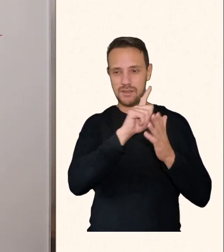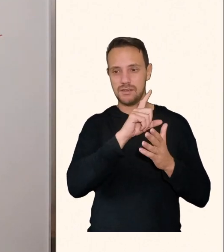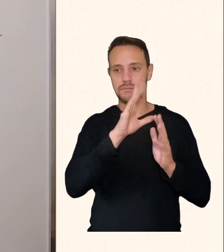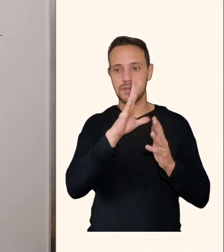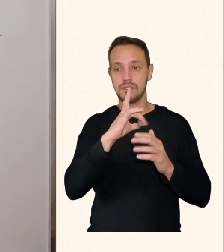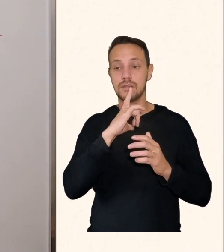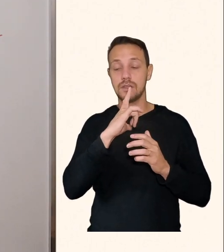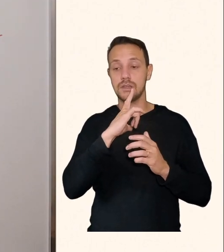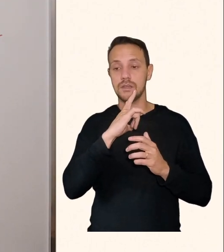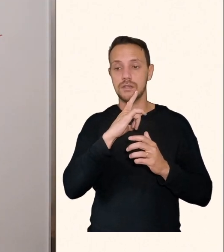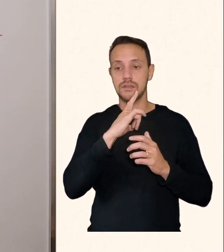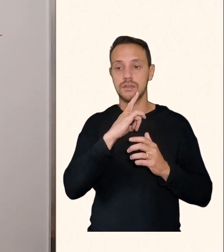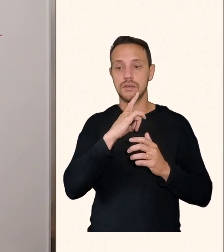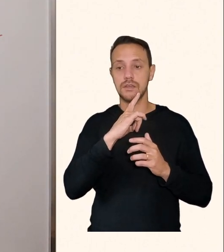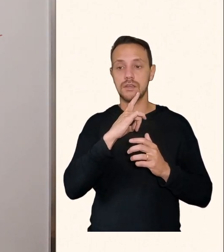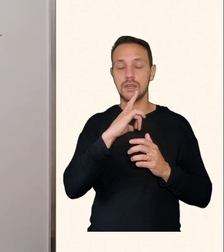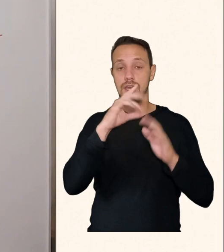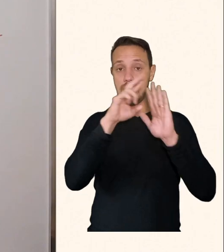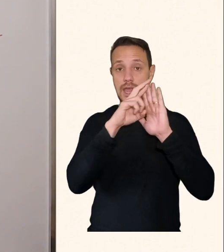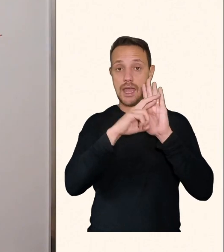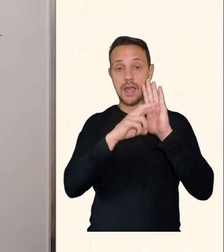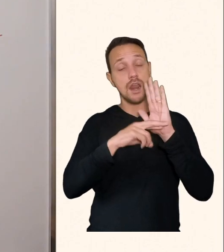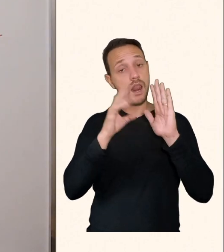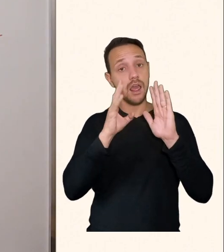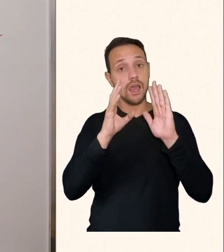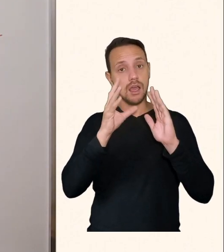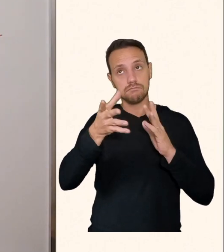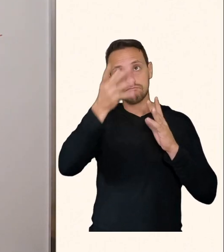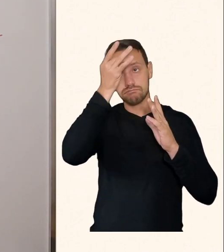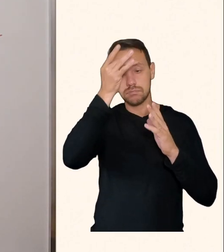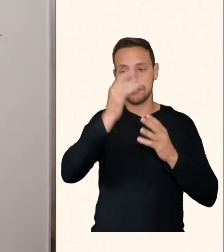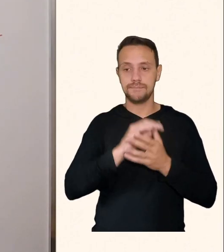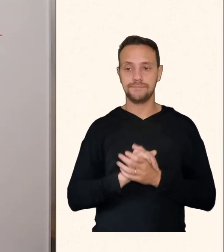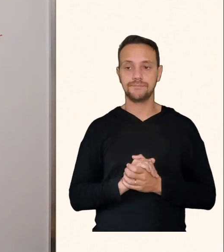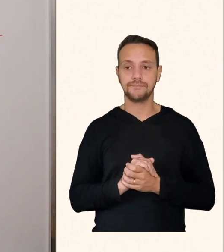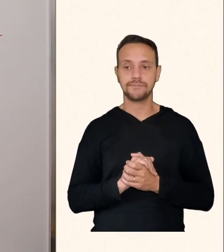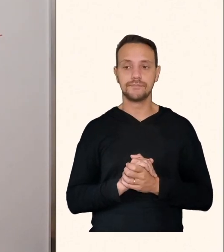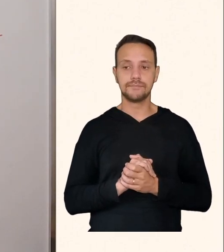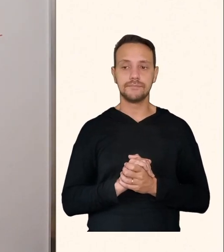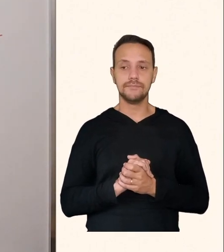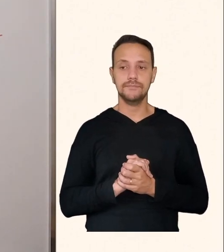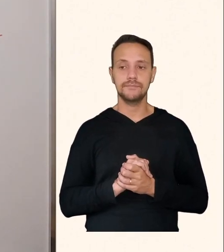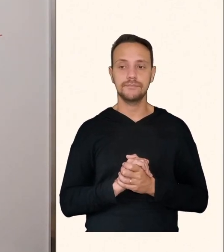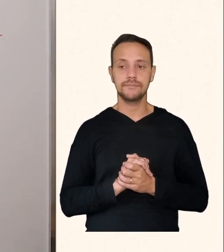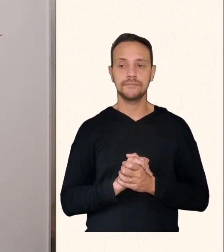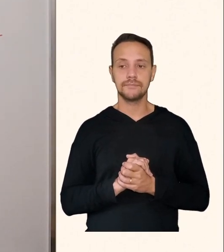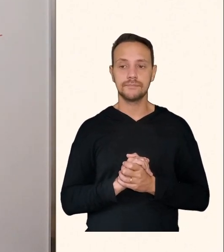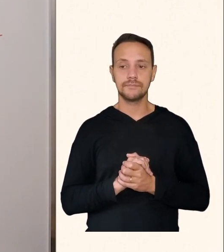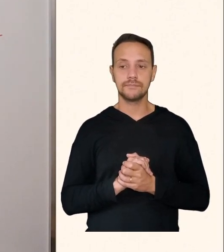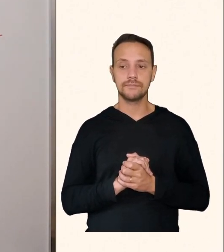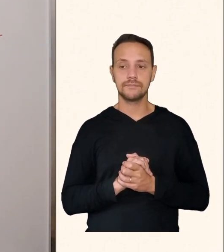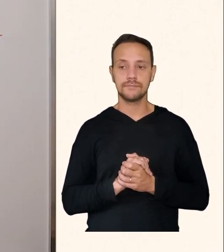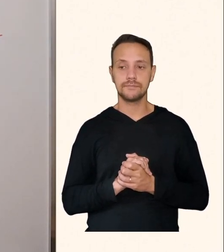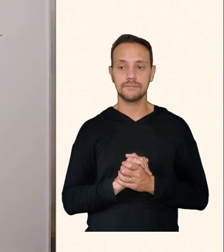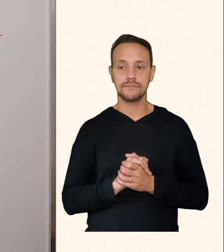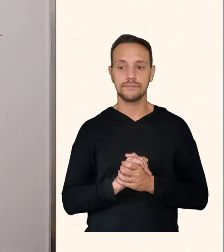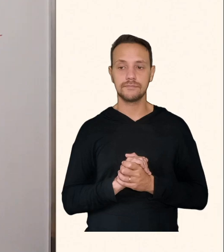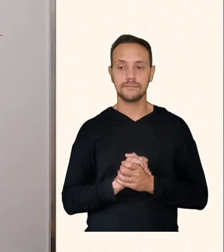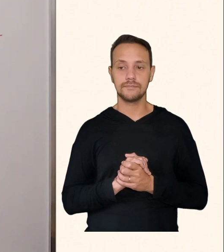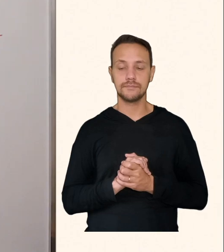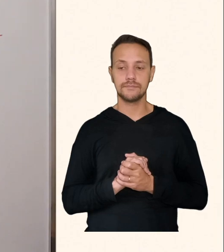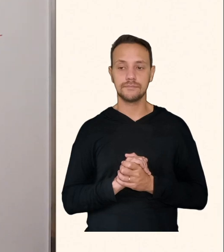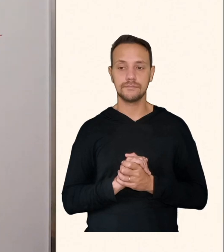J, K. De I para J, dá K positivo. De